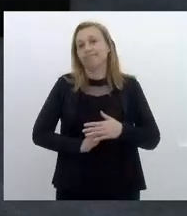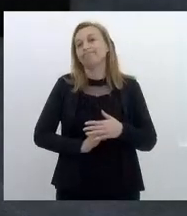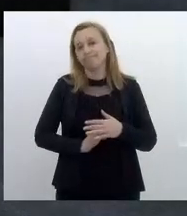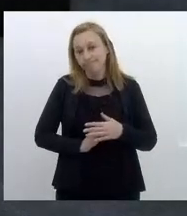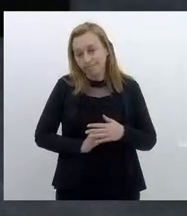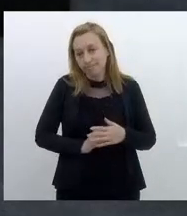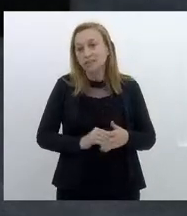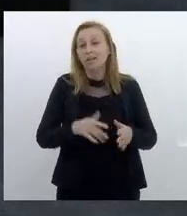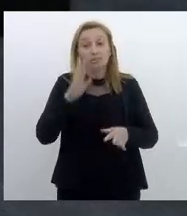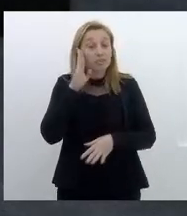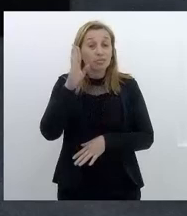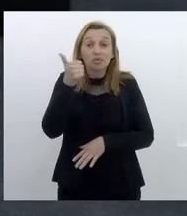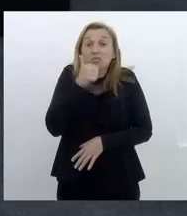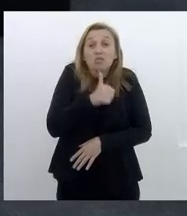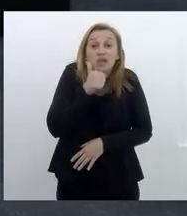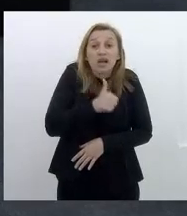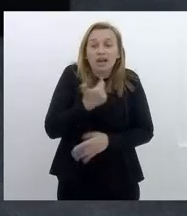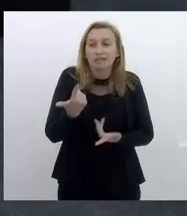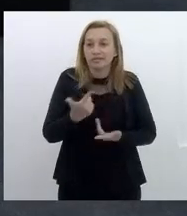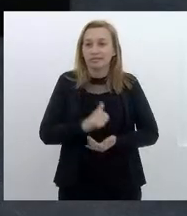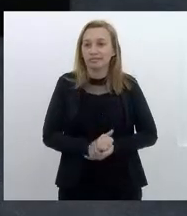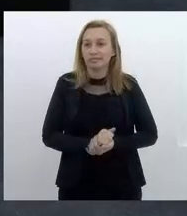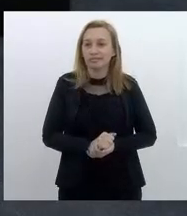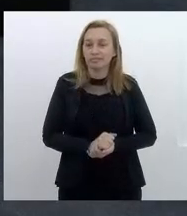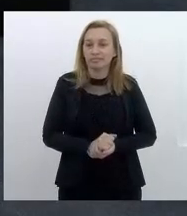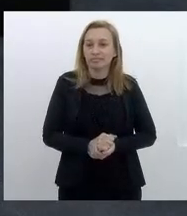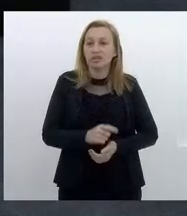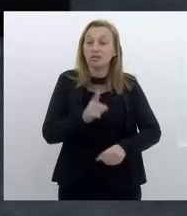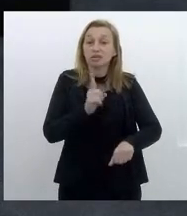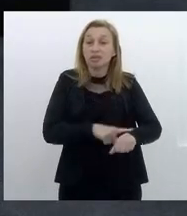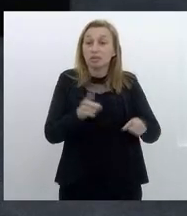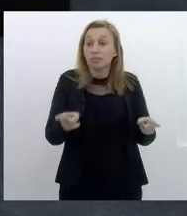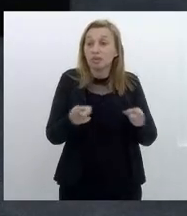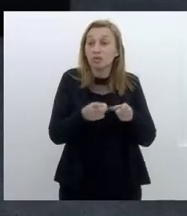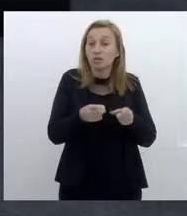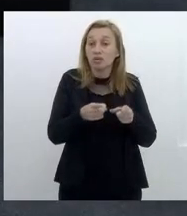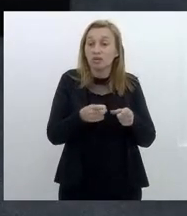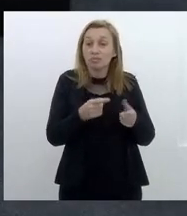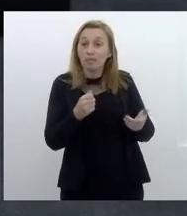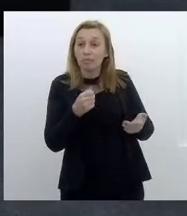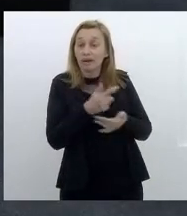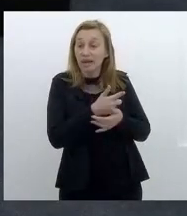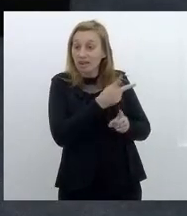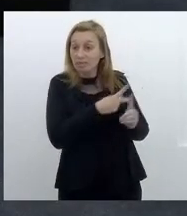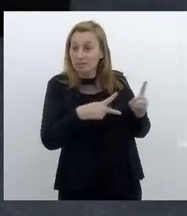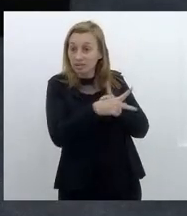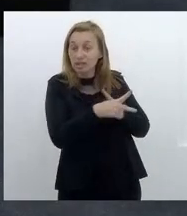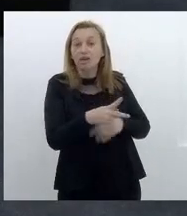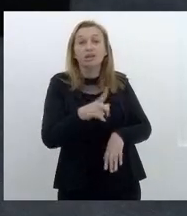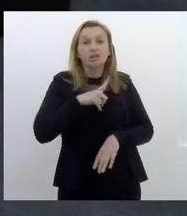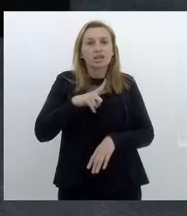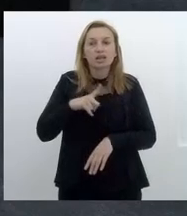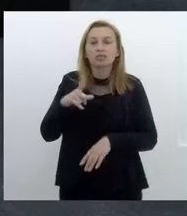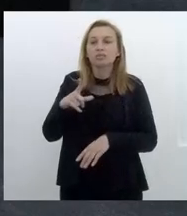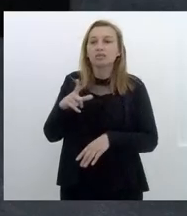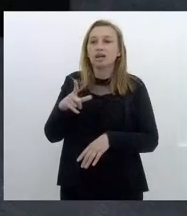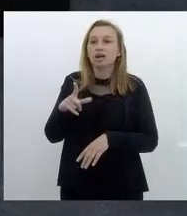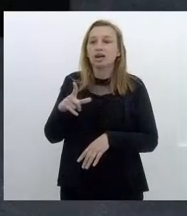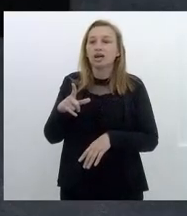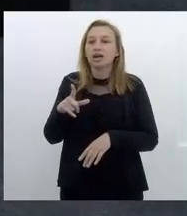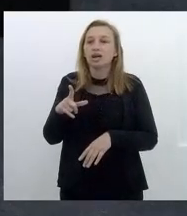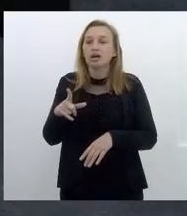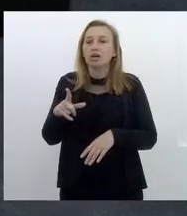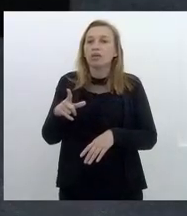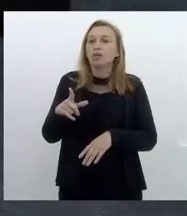principalmente as mulheres que tem um tempo menor de contribuição nós temos casos na polícia penal